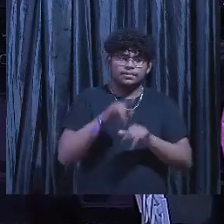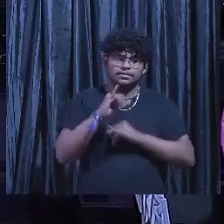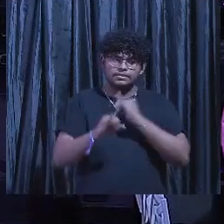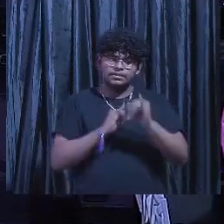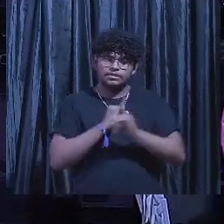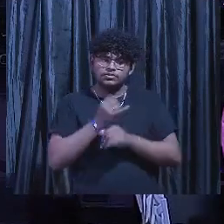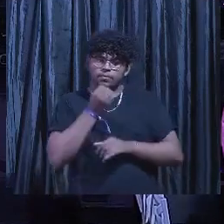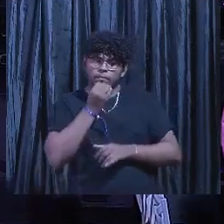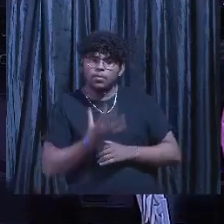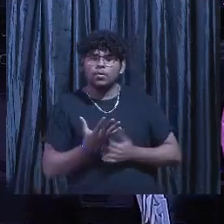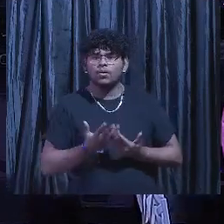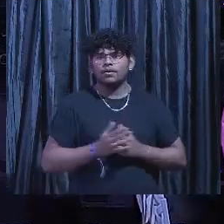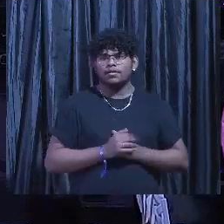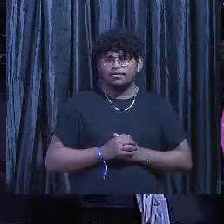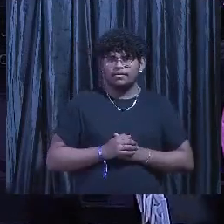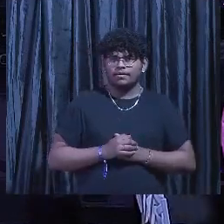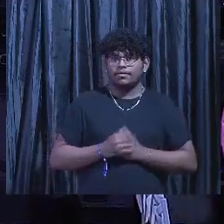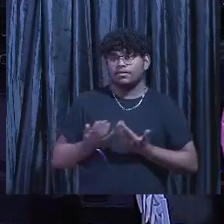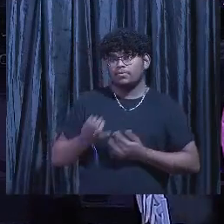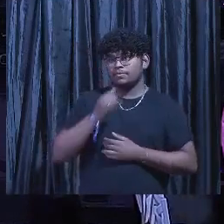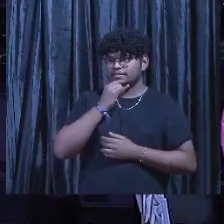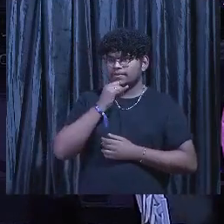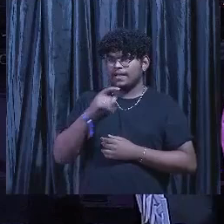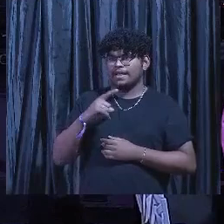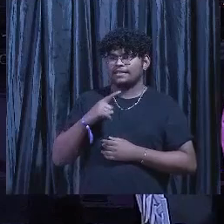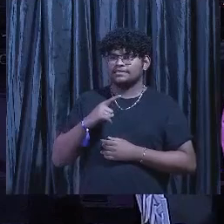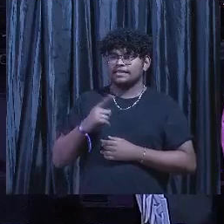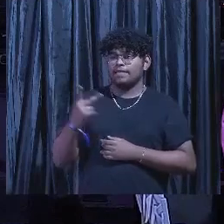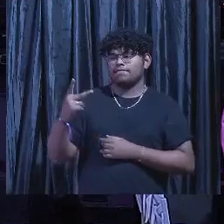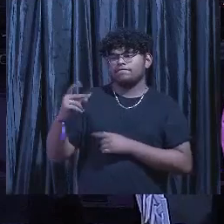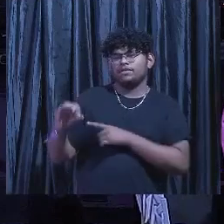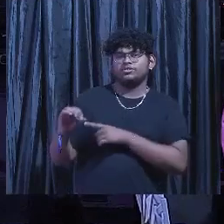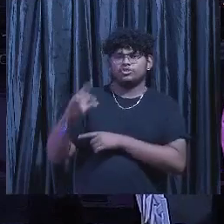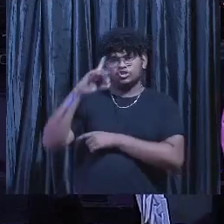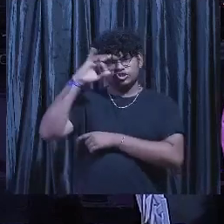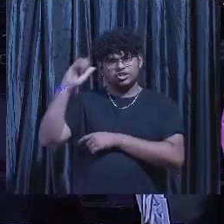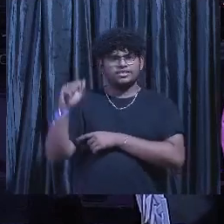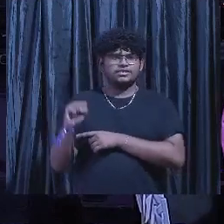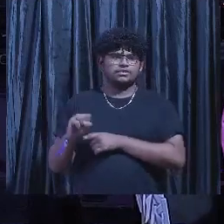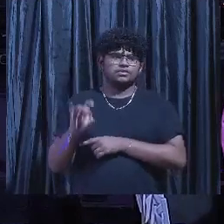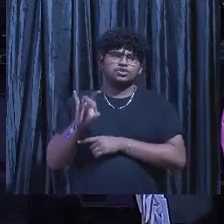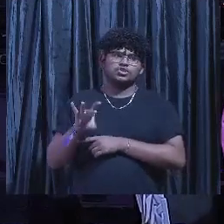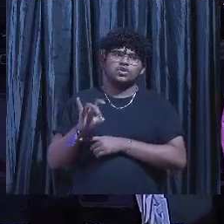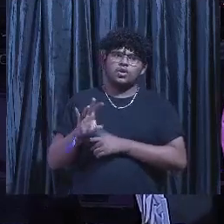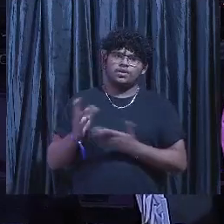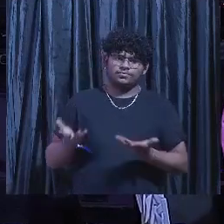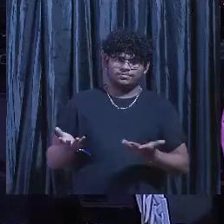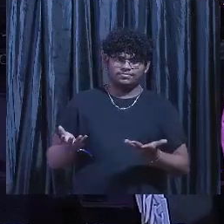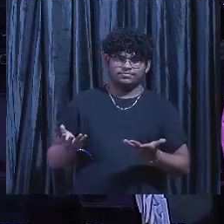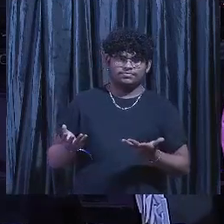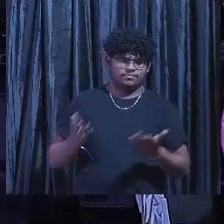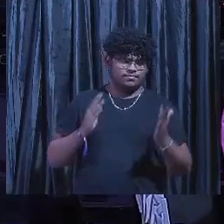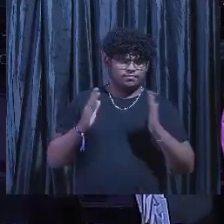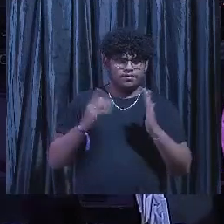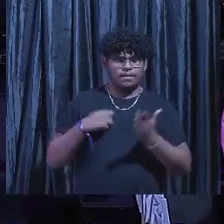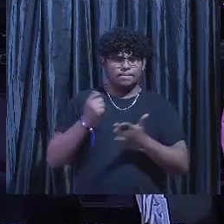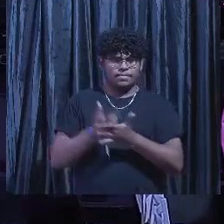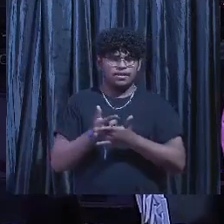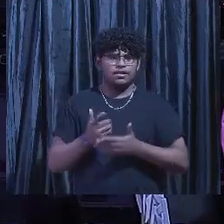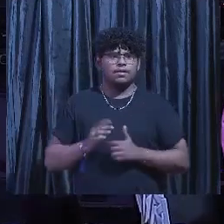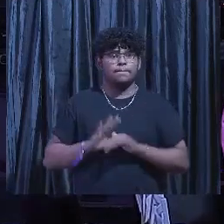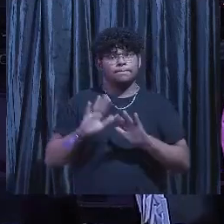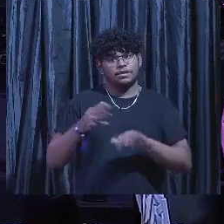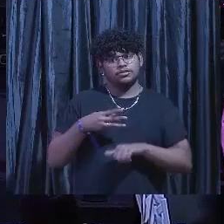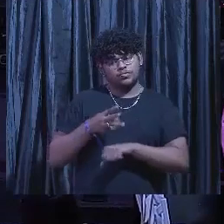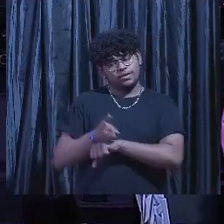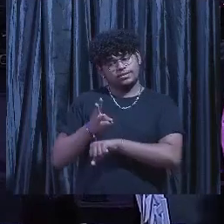de internet dura até o 20º dia do mês. Então não ia rolar um aplicativo. Só que o WhatsApp, para o bem e para o mal, estava na mão de